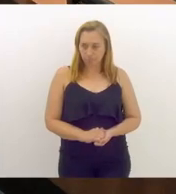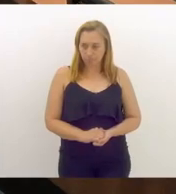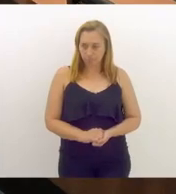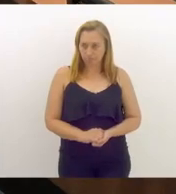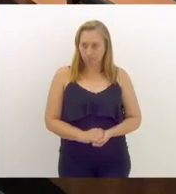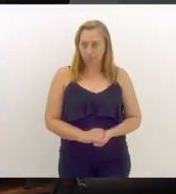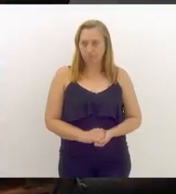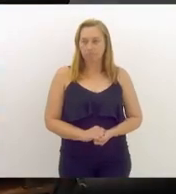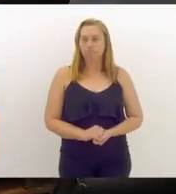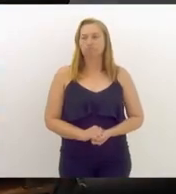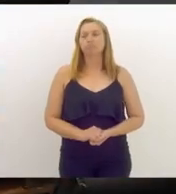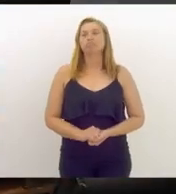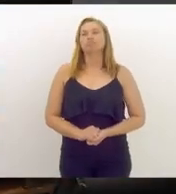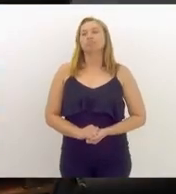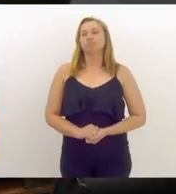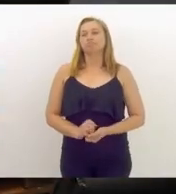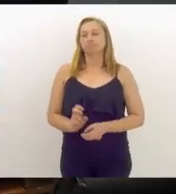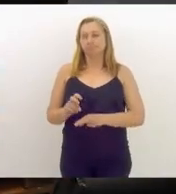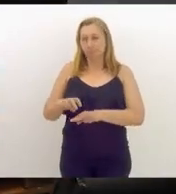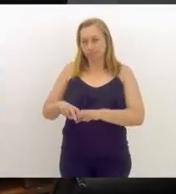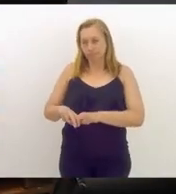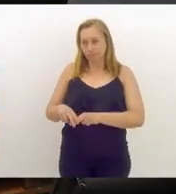Ok obrigado